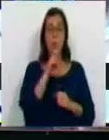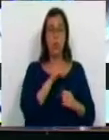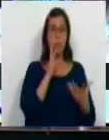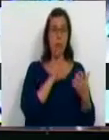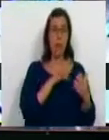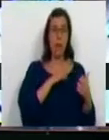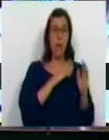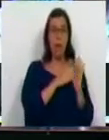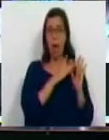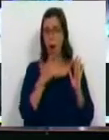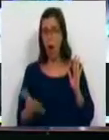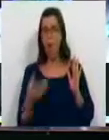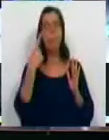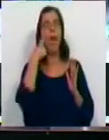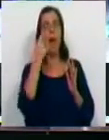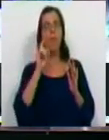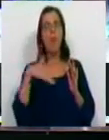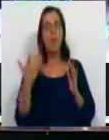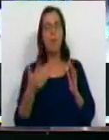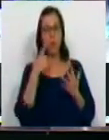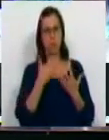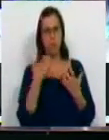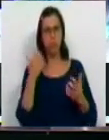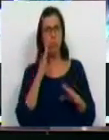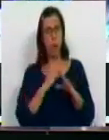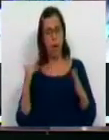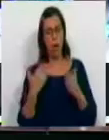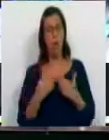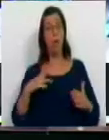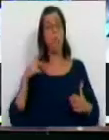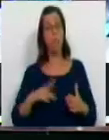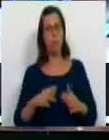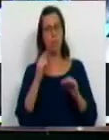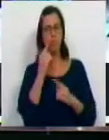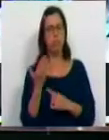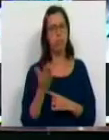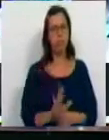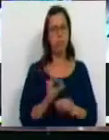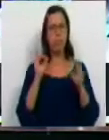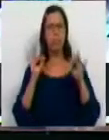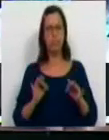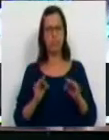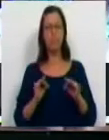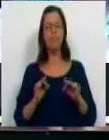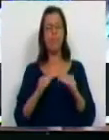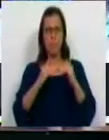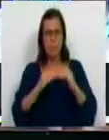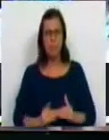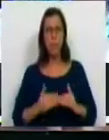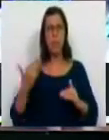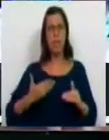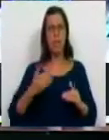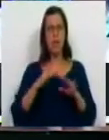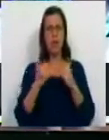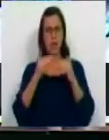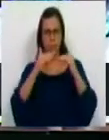Guerra Mundial, sendo que se tem verificado com mais força nos últimos anos, e Portugal foi bem exemplo disso, ao nivelamento por baixo dos